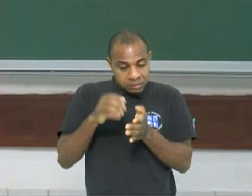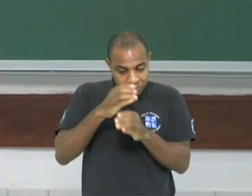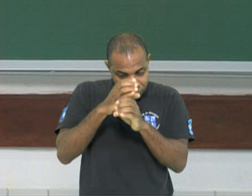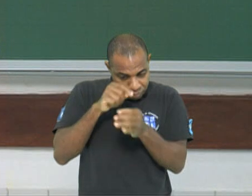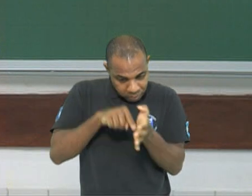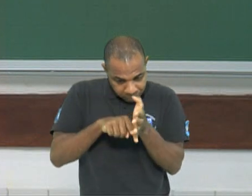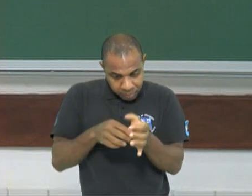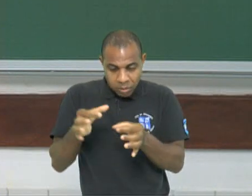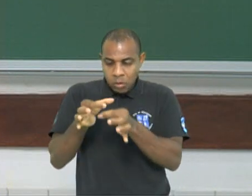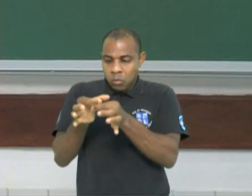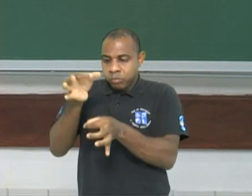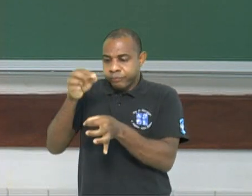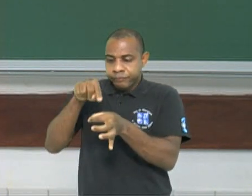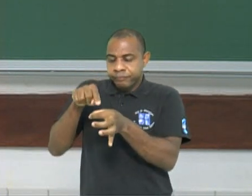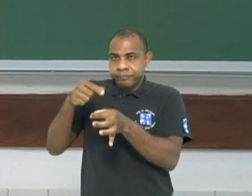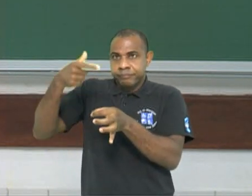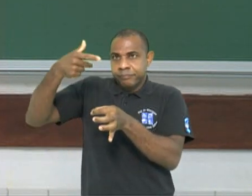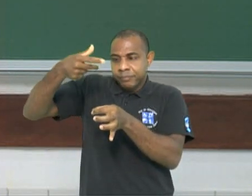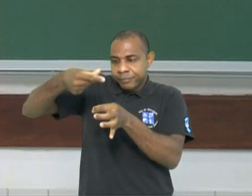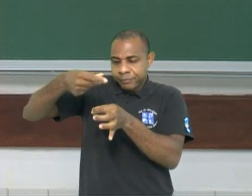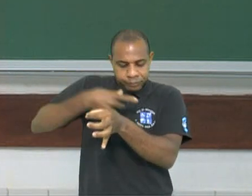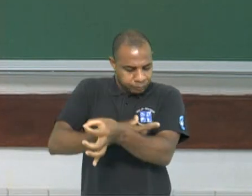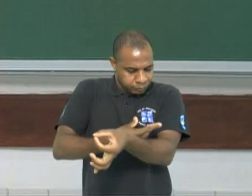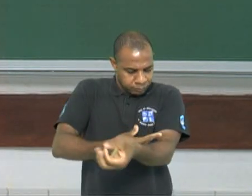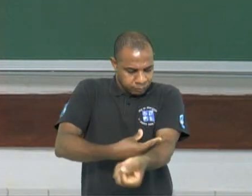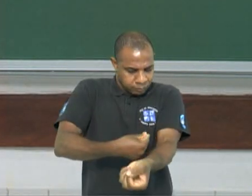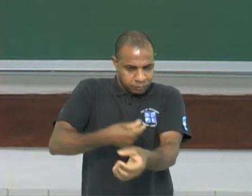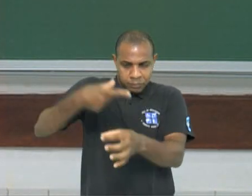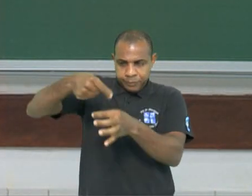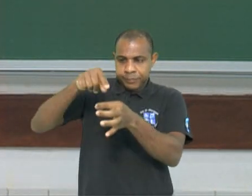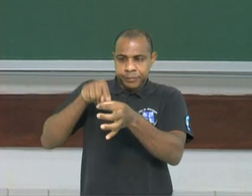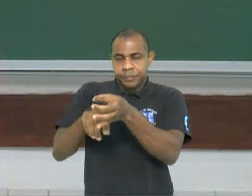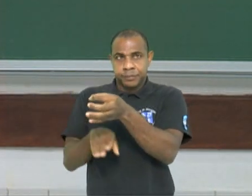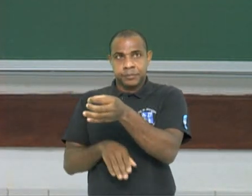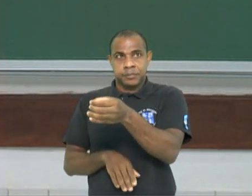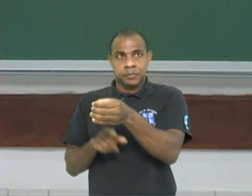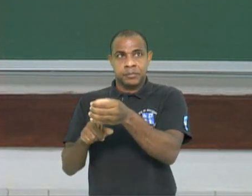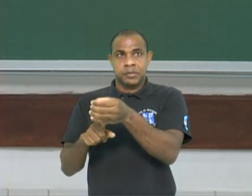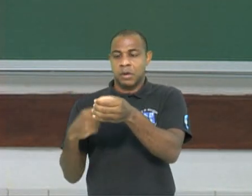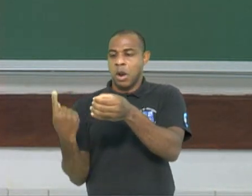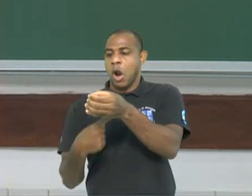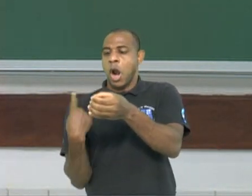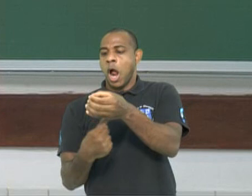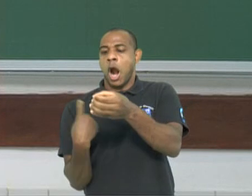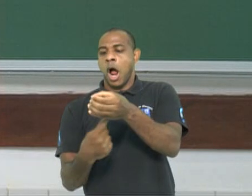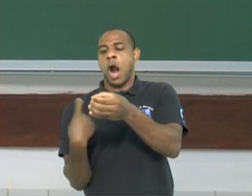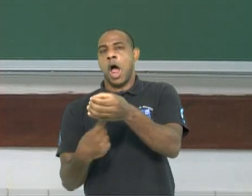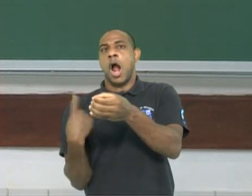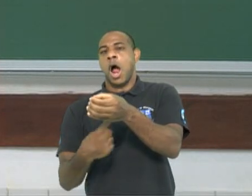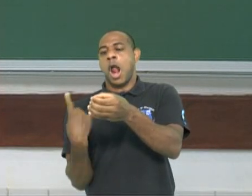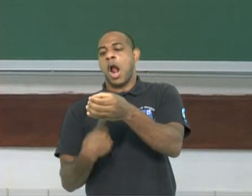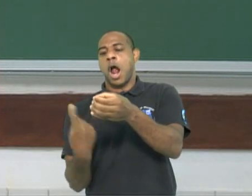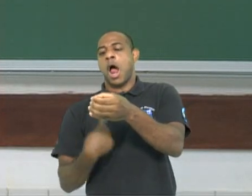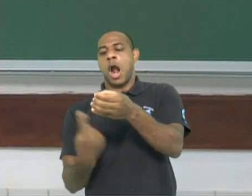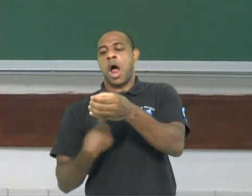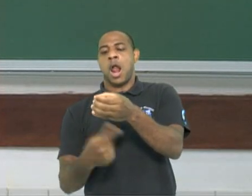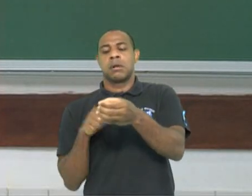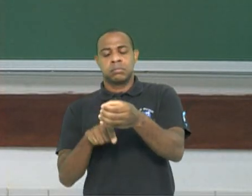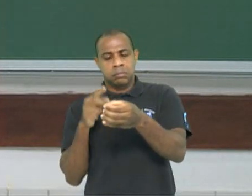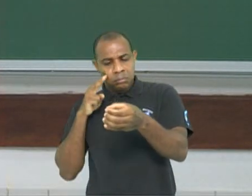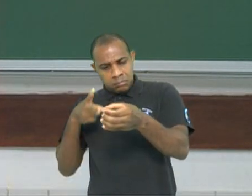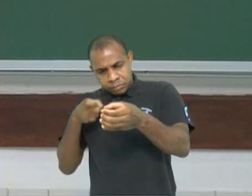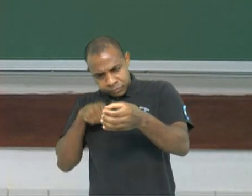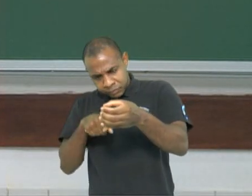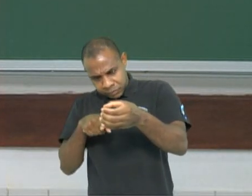tubos de ensaio, e colocado numa centrífuga, que vai girar numa velocidade bastante alta, você vai poder